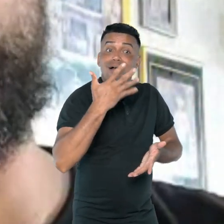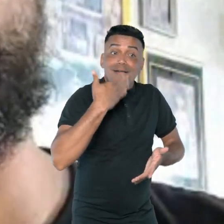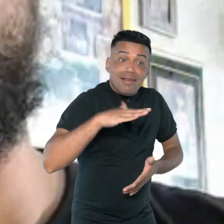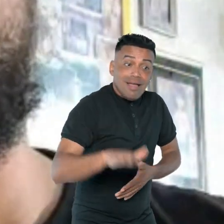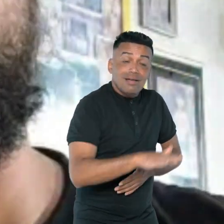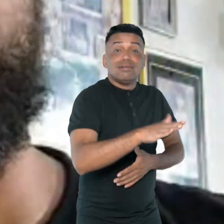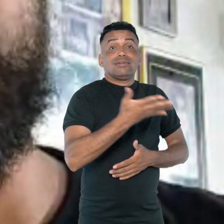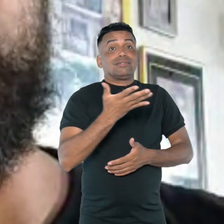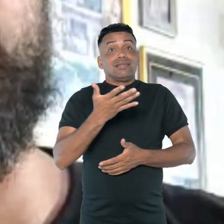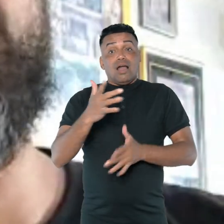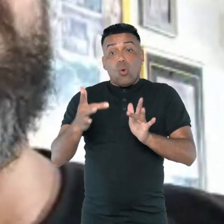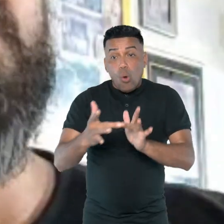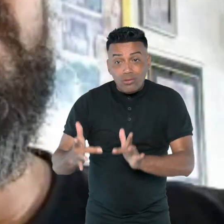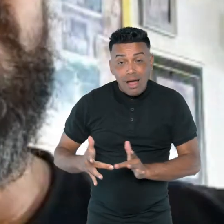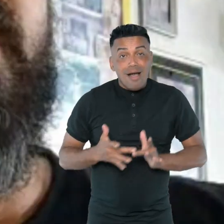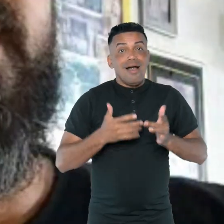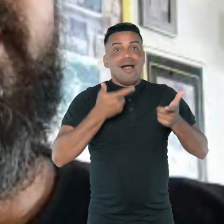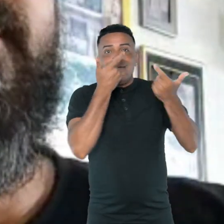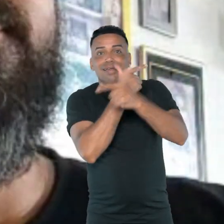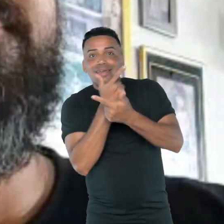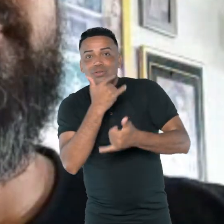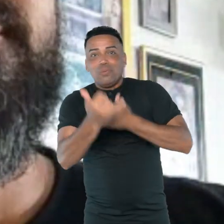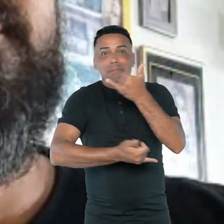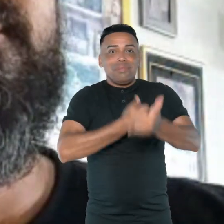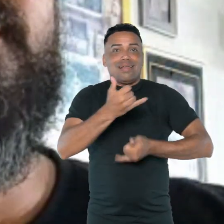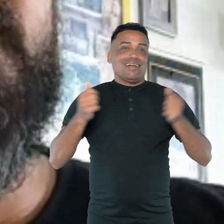estiver rindo, brincando.